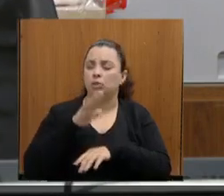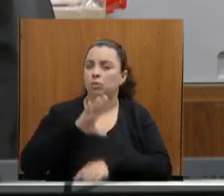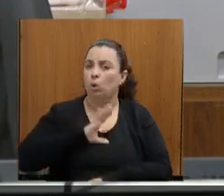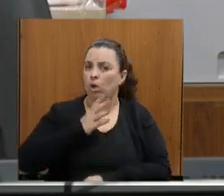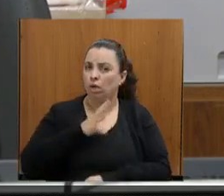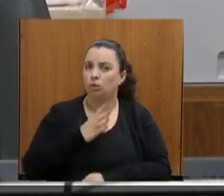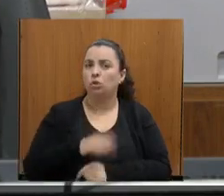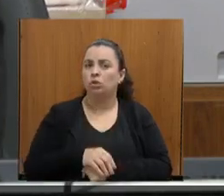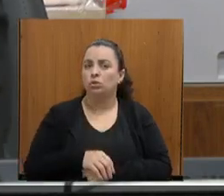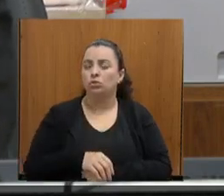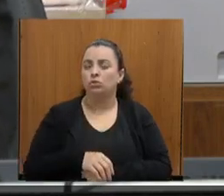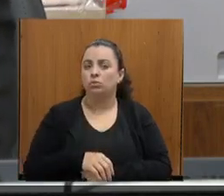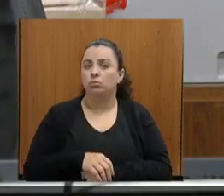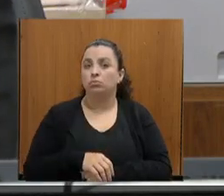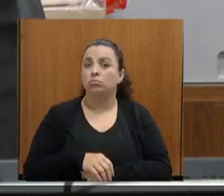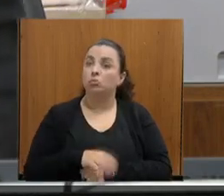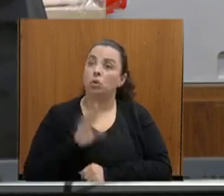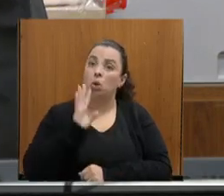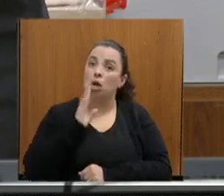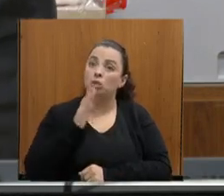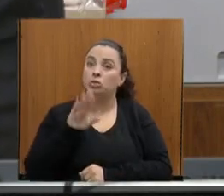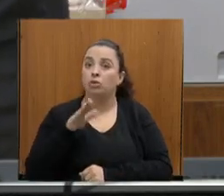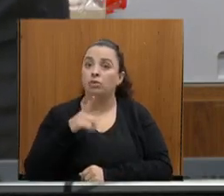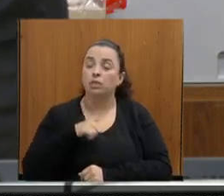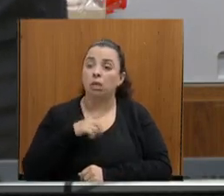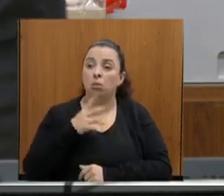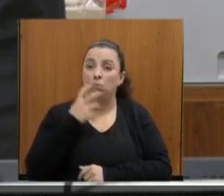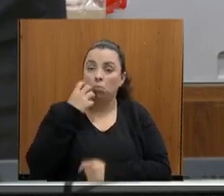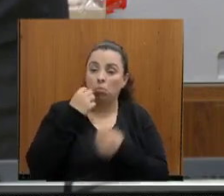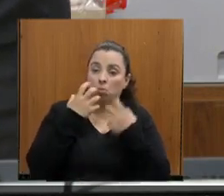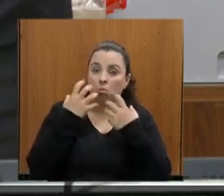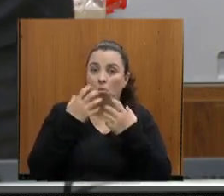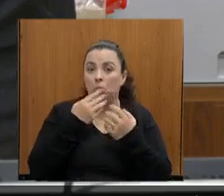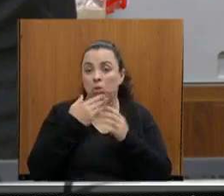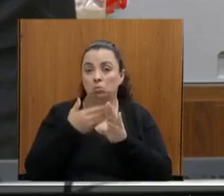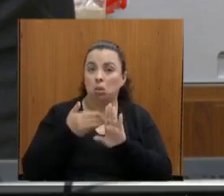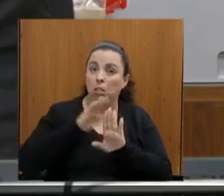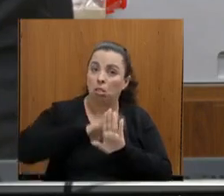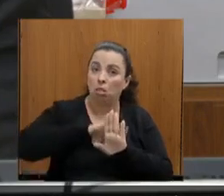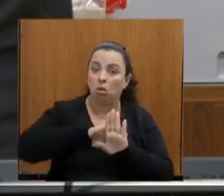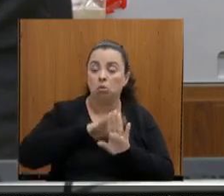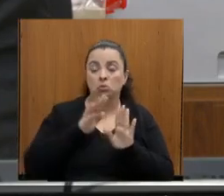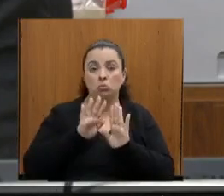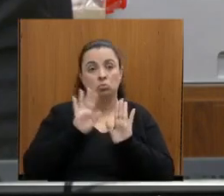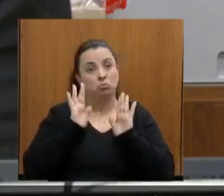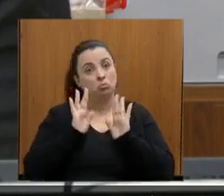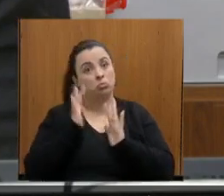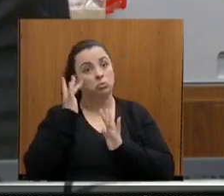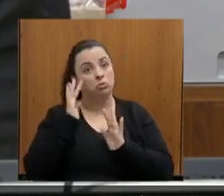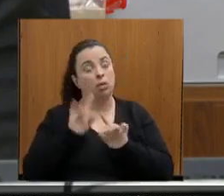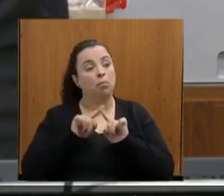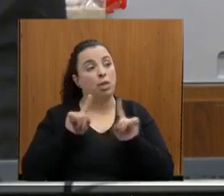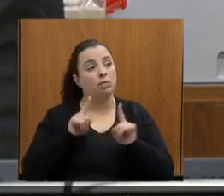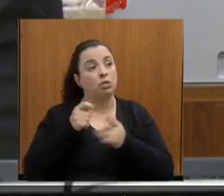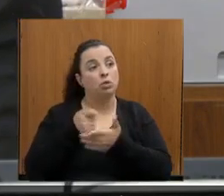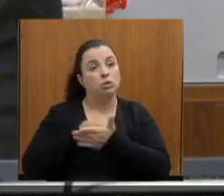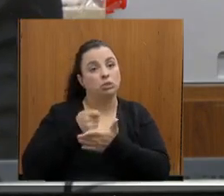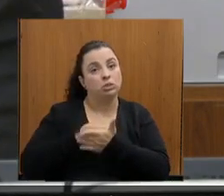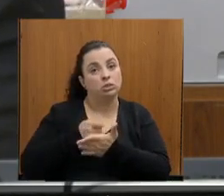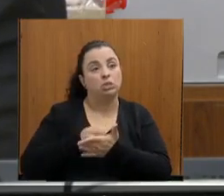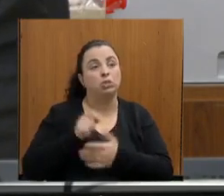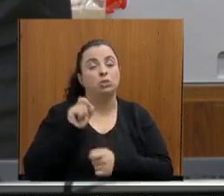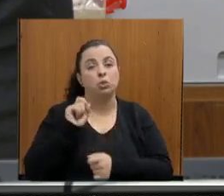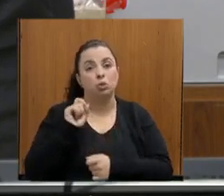algumas é derivado meu posição ideológica não sei mas o que eu eu insisto